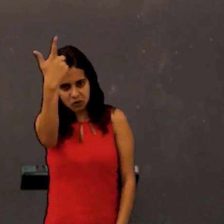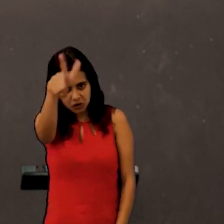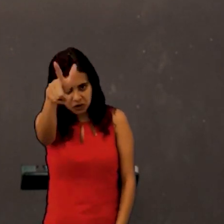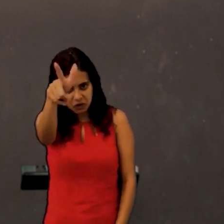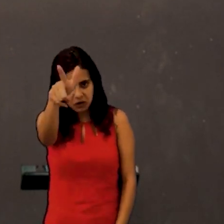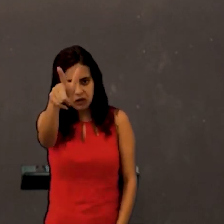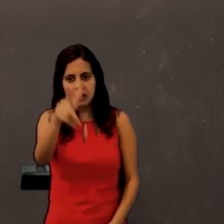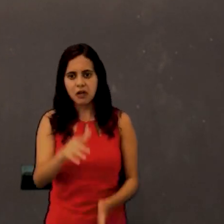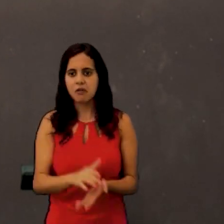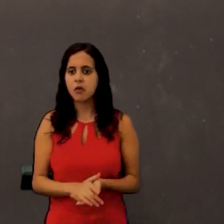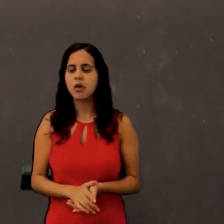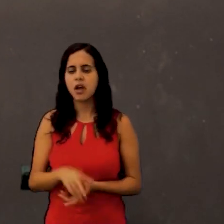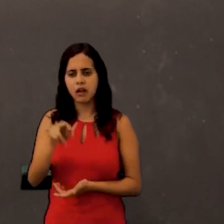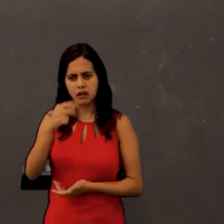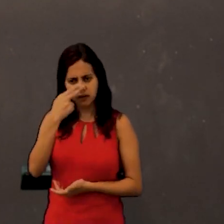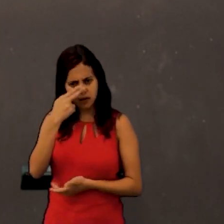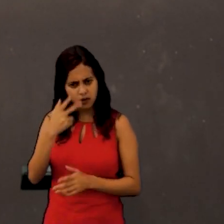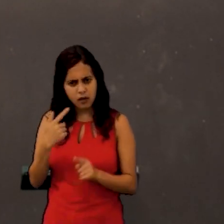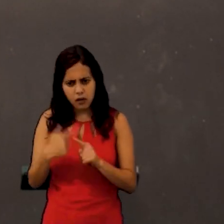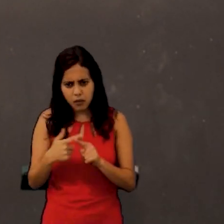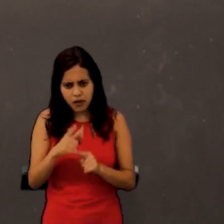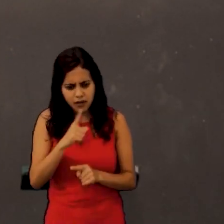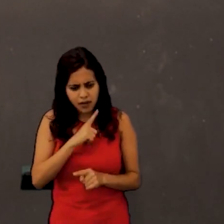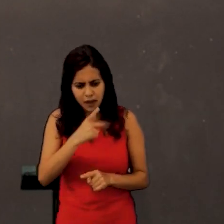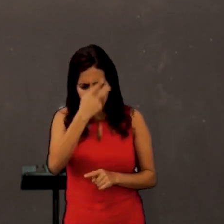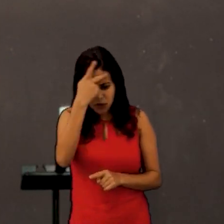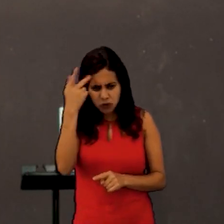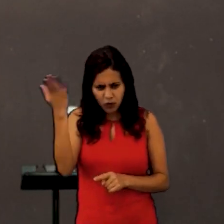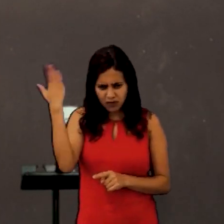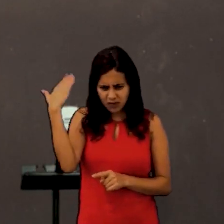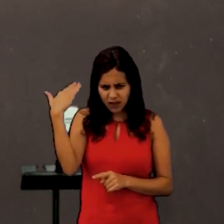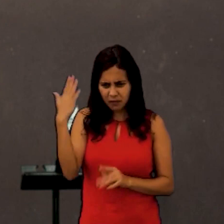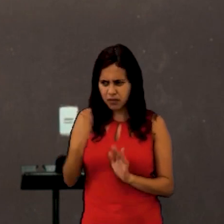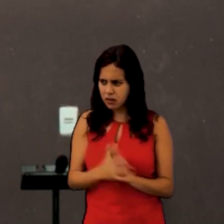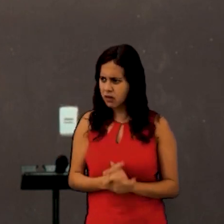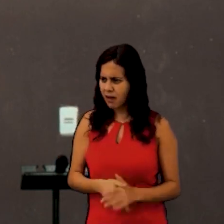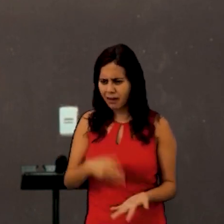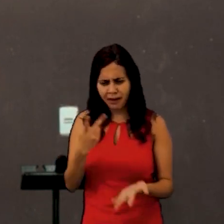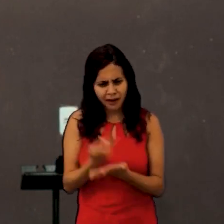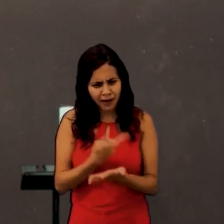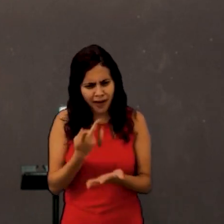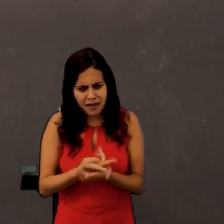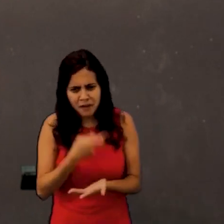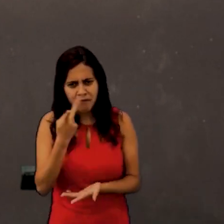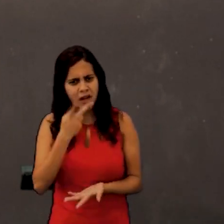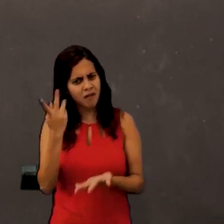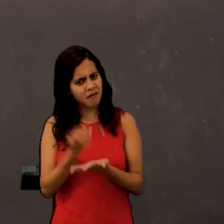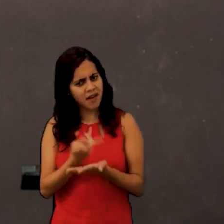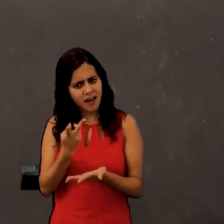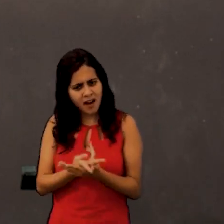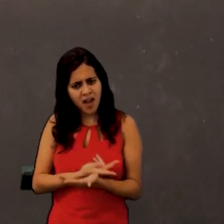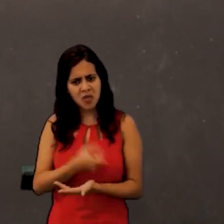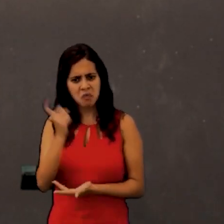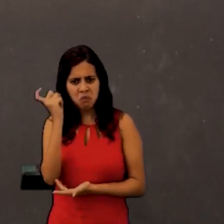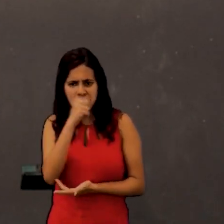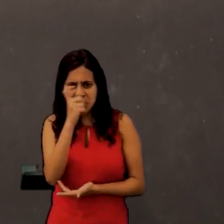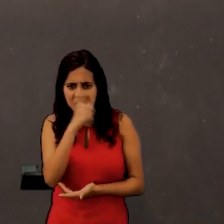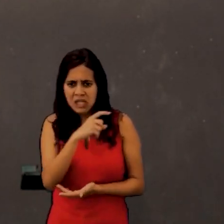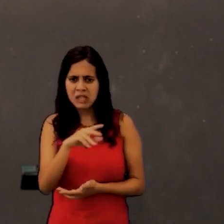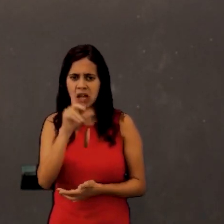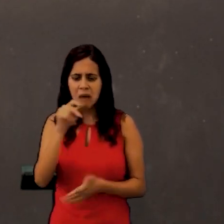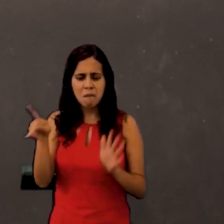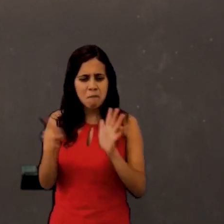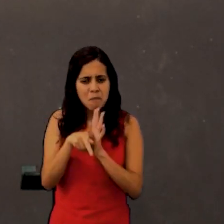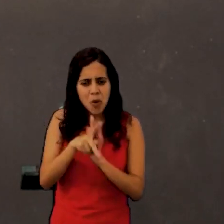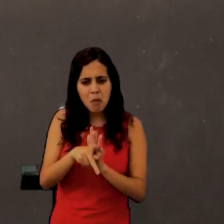do que da minha época. Porque da minha época era cada fuleiragem, cada coisa que eu dizia assim, pelo amor de Deus, não vou ficar aqui botando meu ouvido